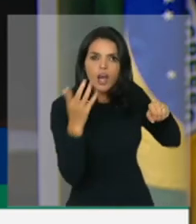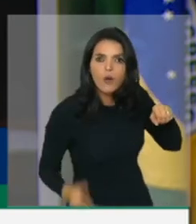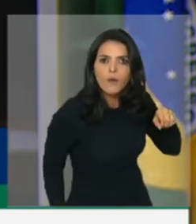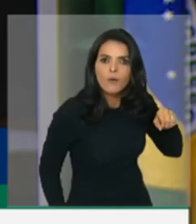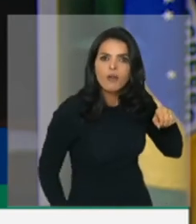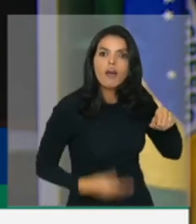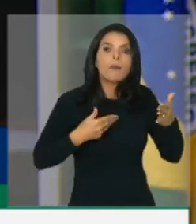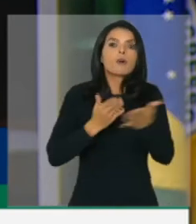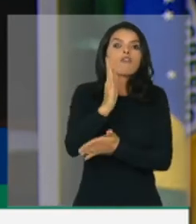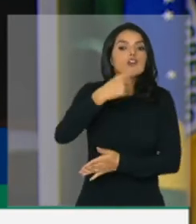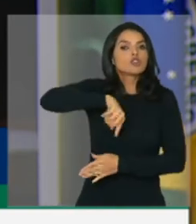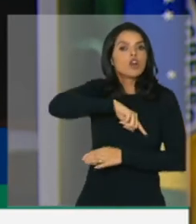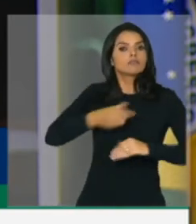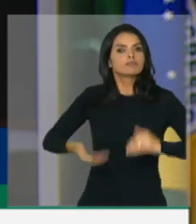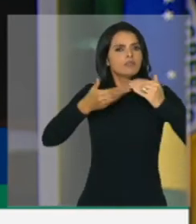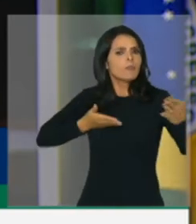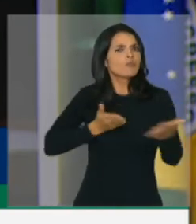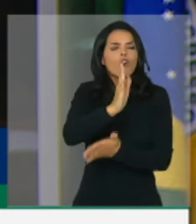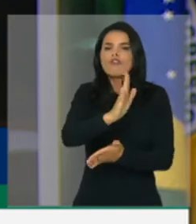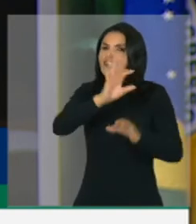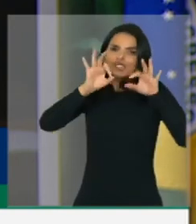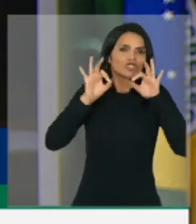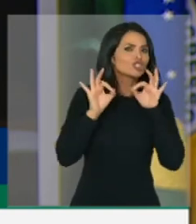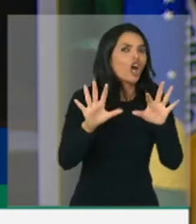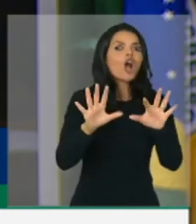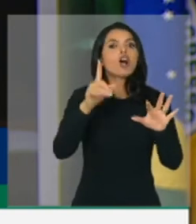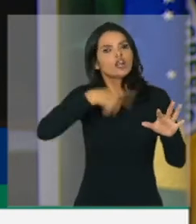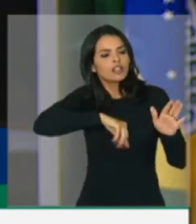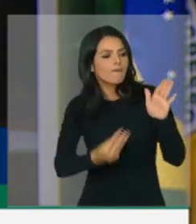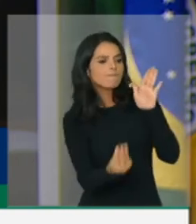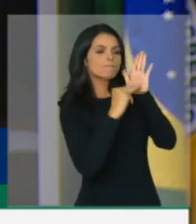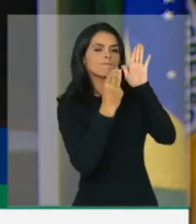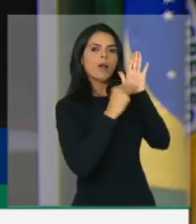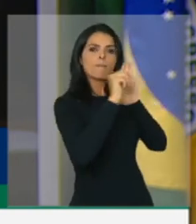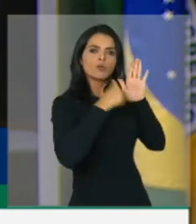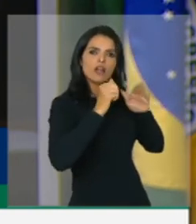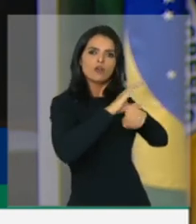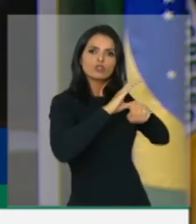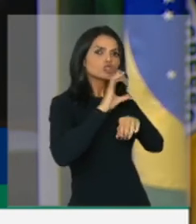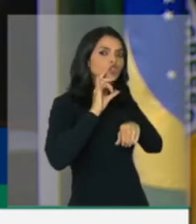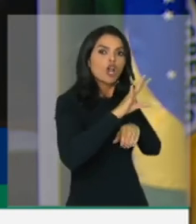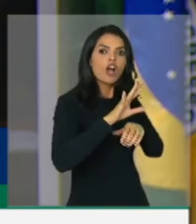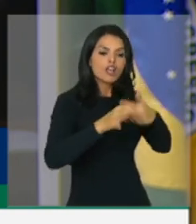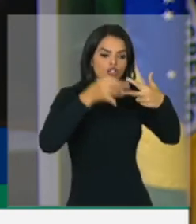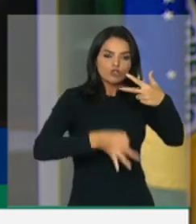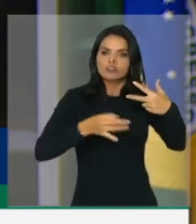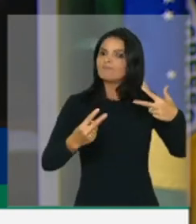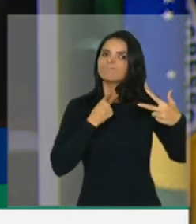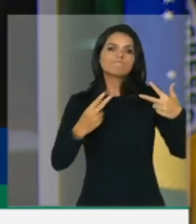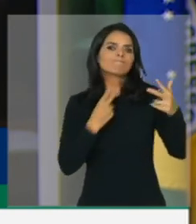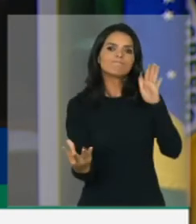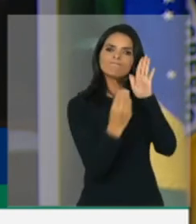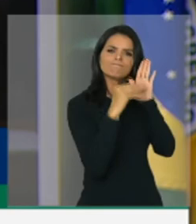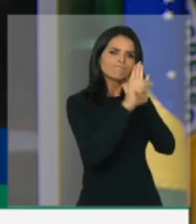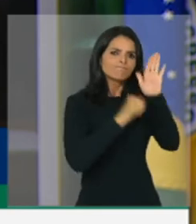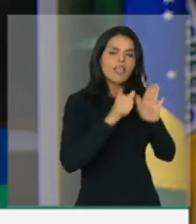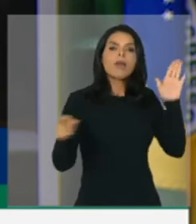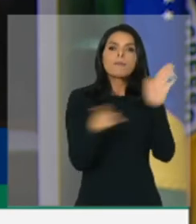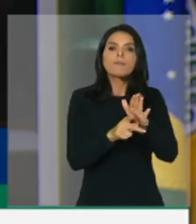foi aprovada por este parlamento e só por ele pode ser emendada, à margem do que diz a Constituição e a